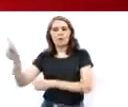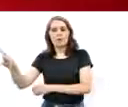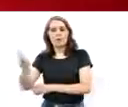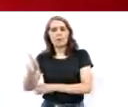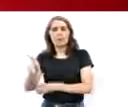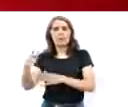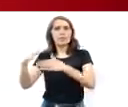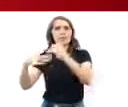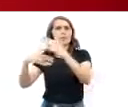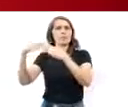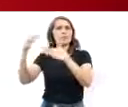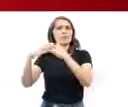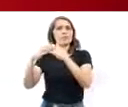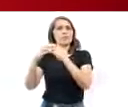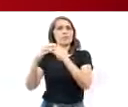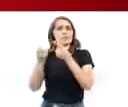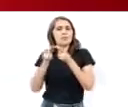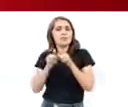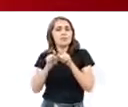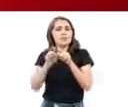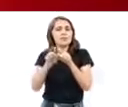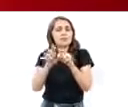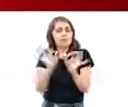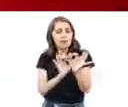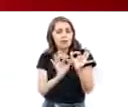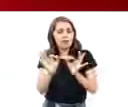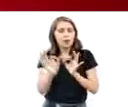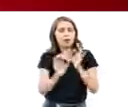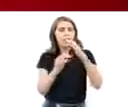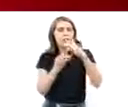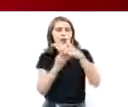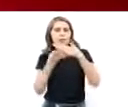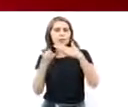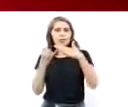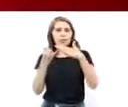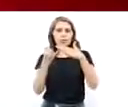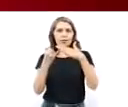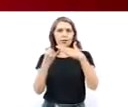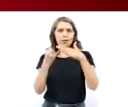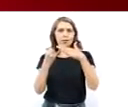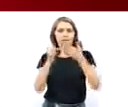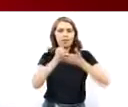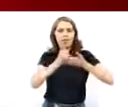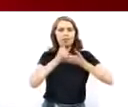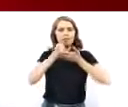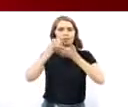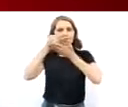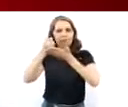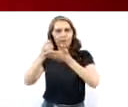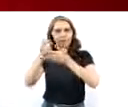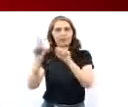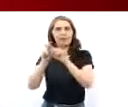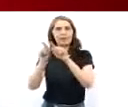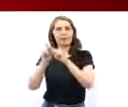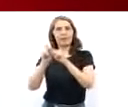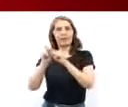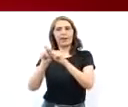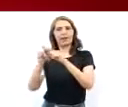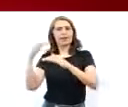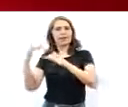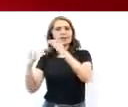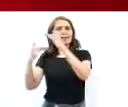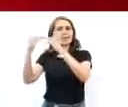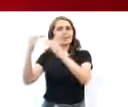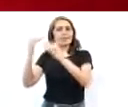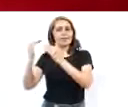parceria com as instituições que possam auxiliar nesse processo e buscar, né,